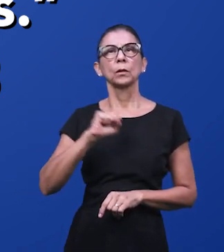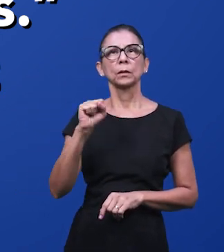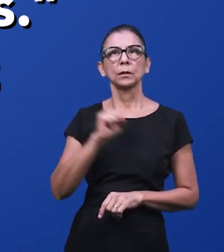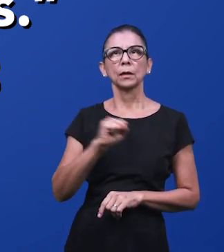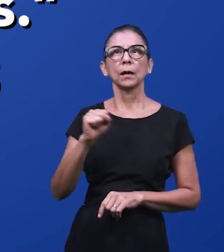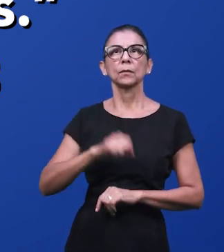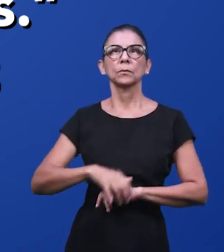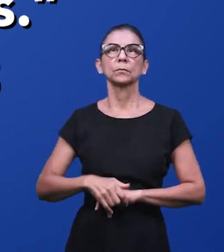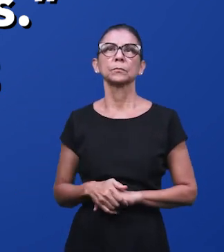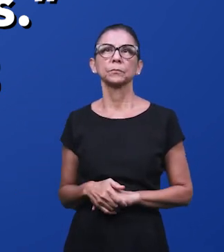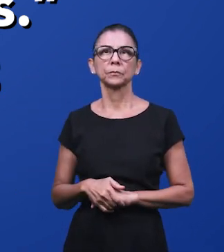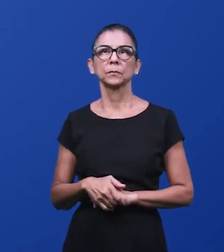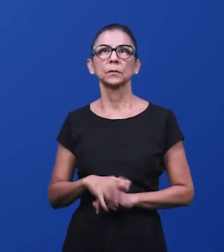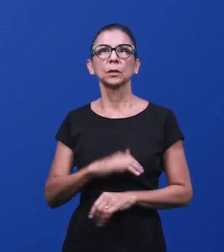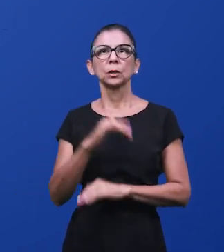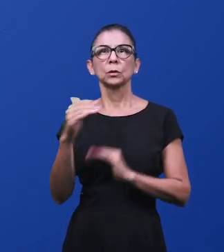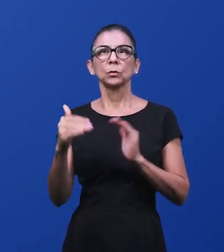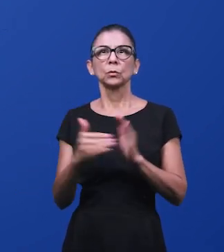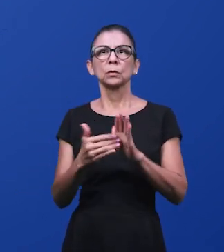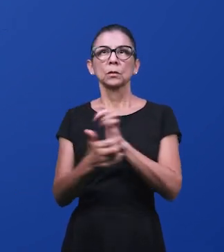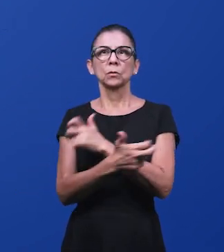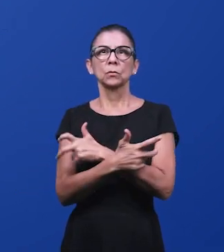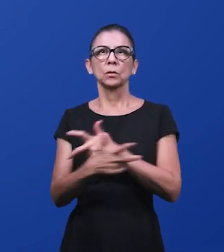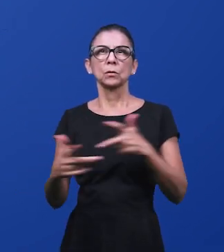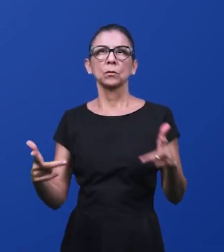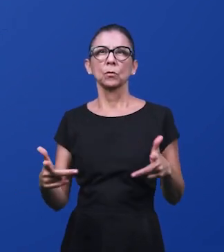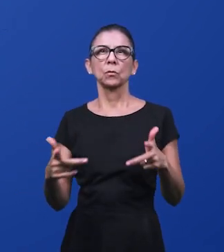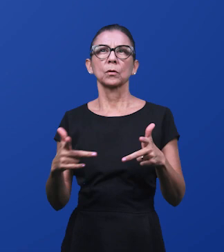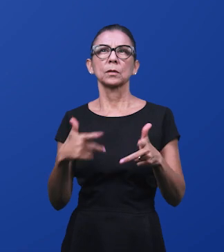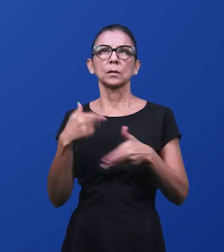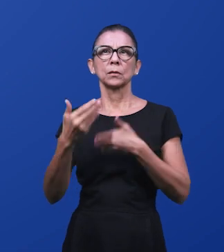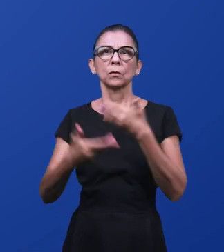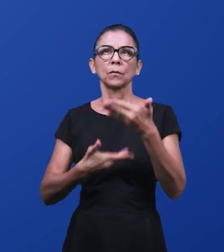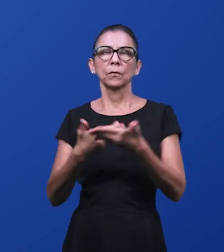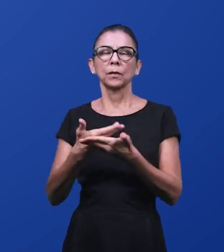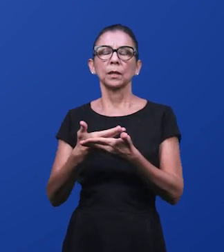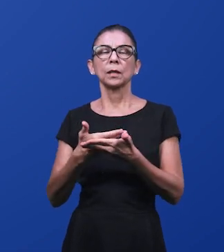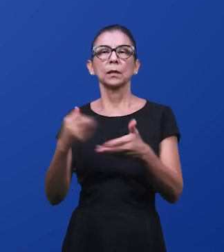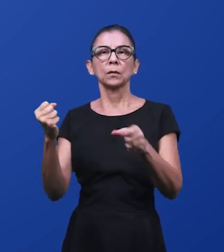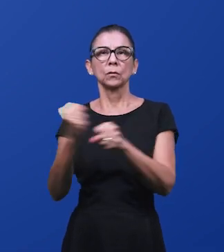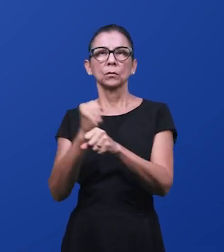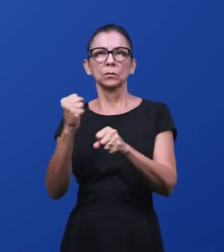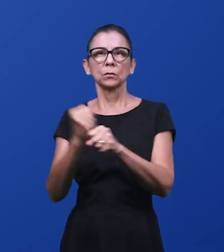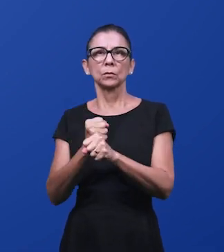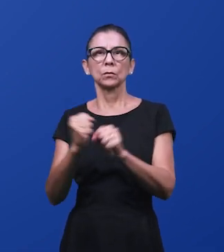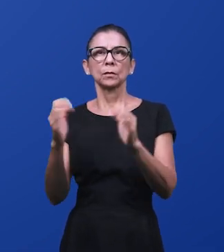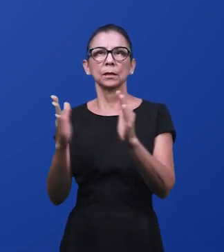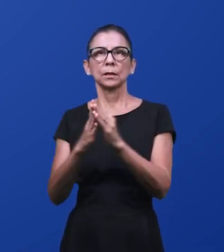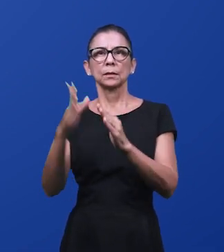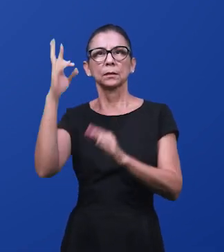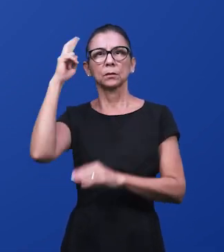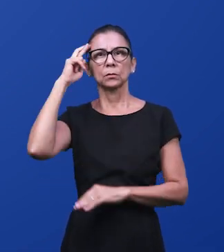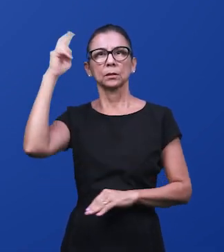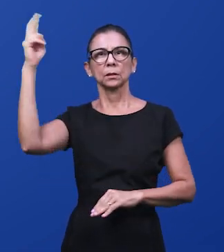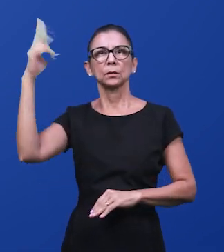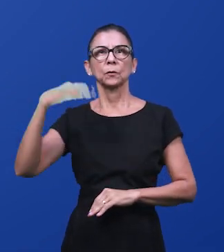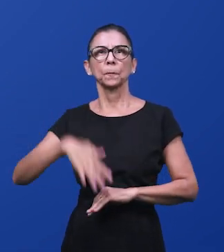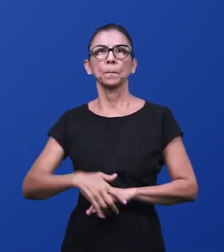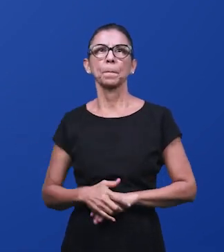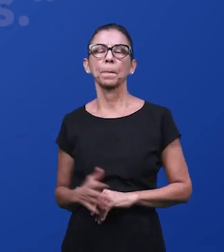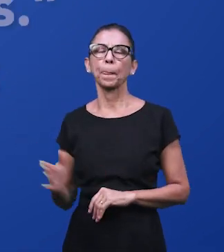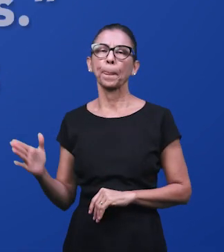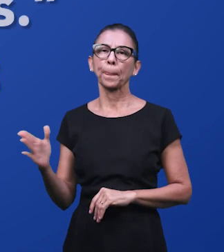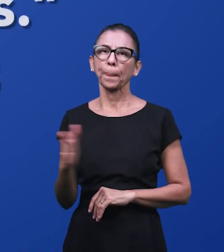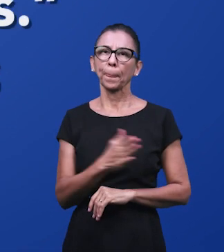7 anos. A paz do Senhor Jesus. A resposta é 7 anos. Se encontra no livro de 1 Reis, capítulo 6,